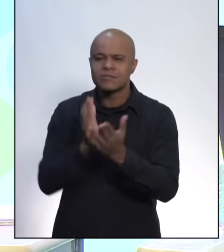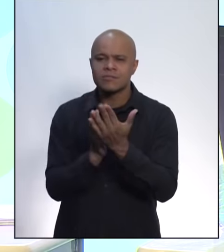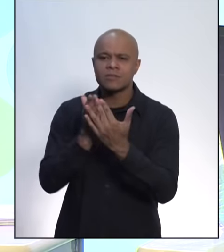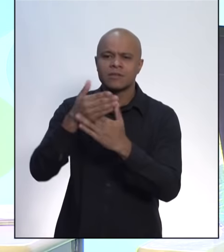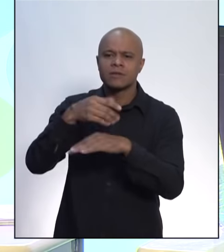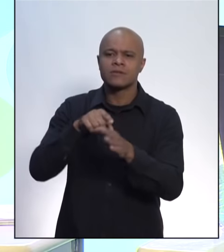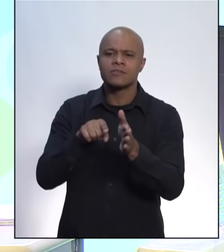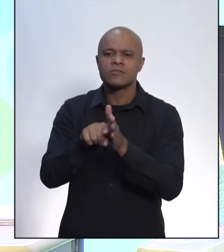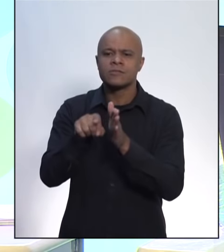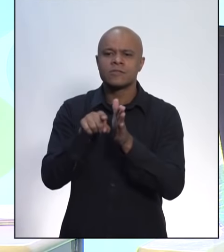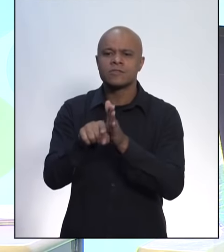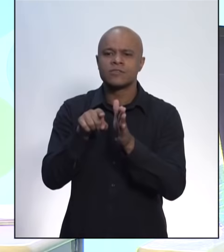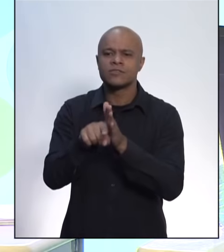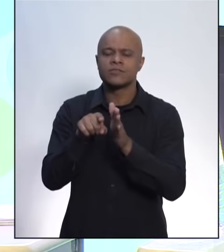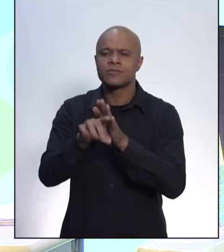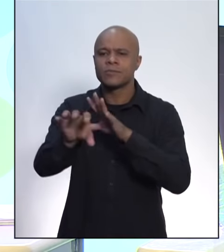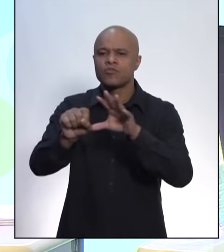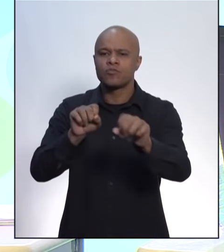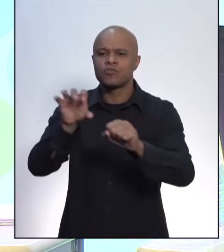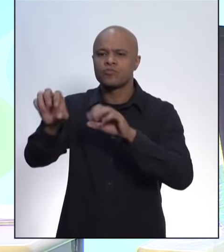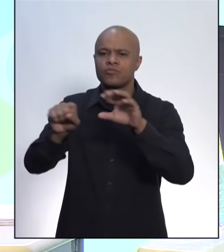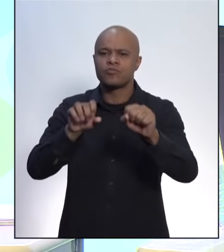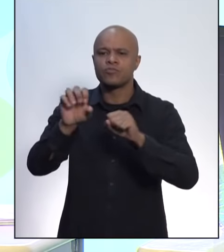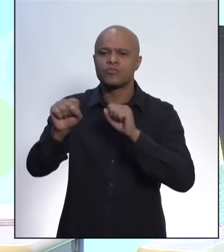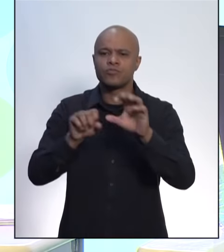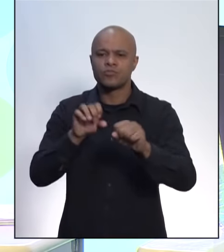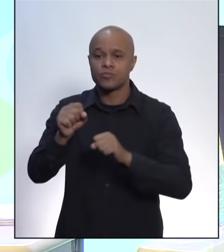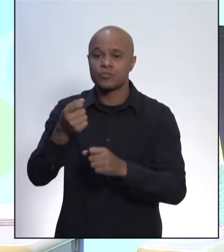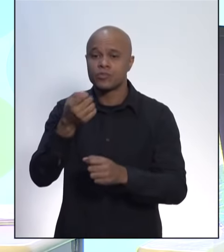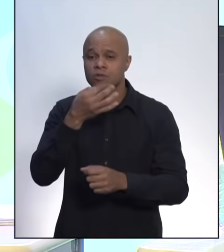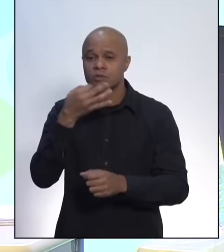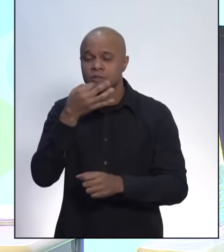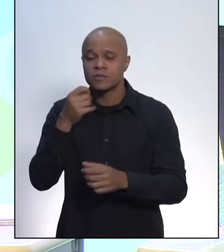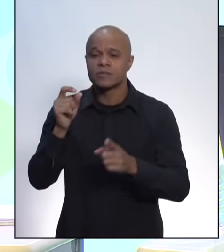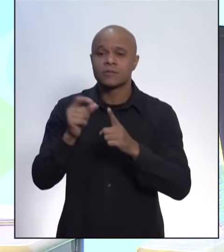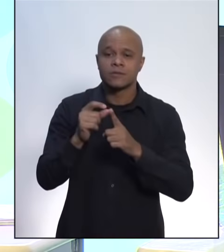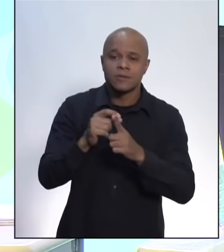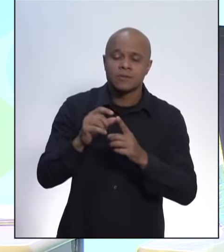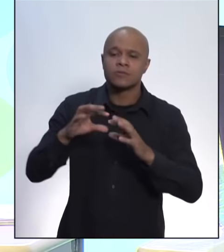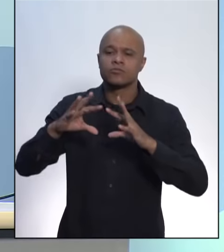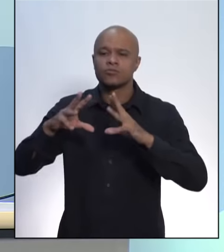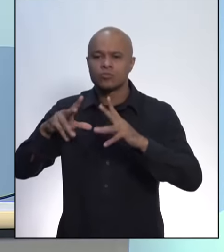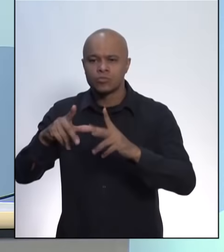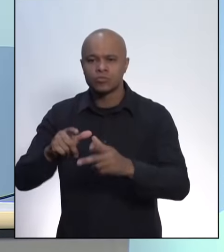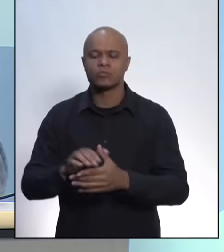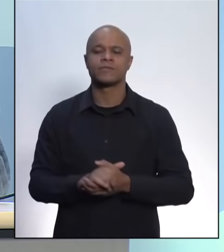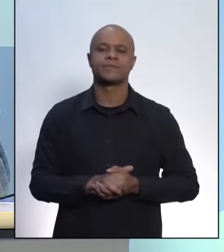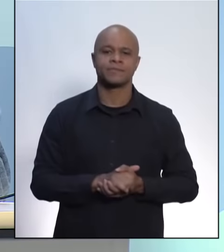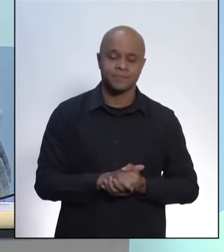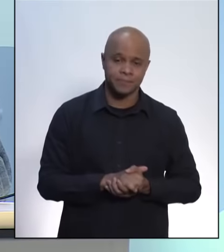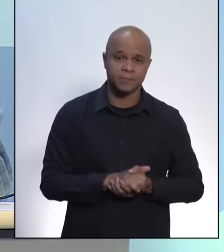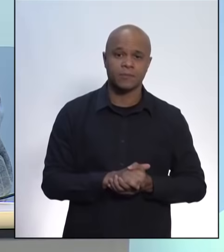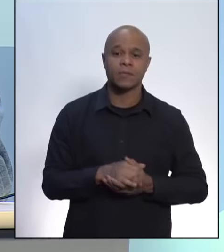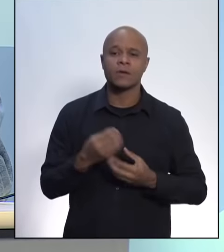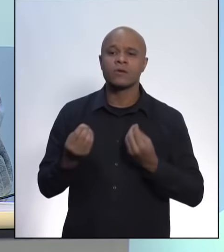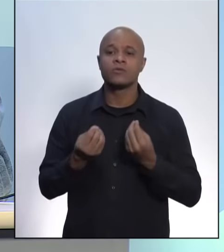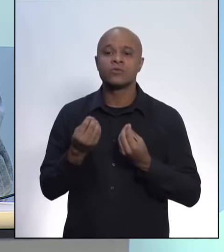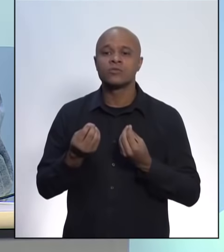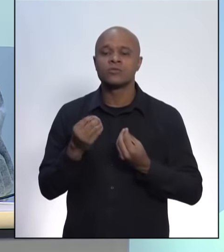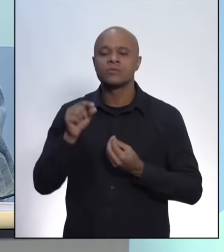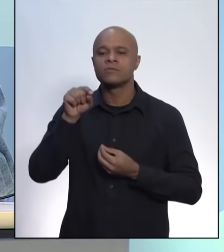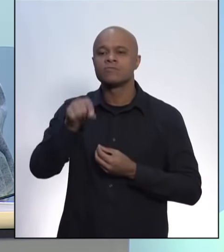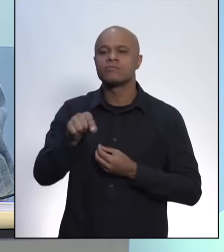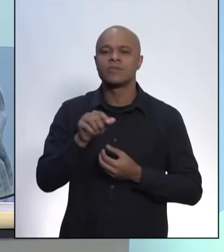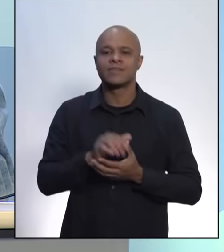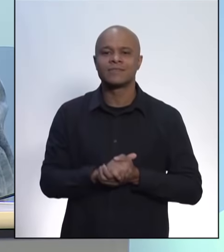por meio de pesquisa coletando dados mas que aí como tá aí antônia eles estão interagindo colocando